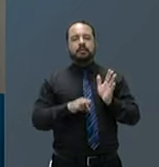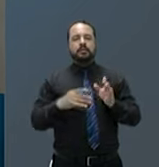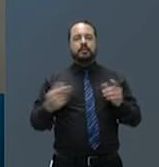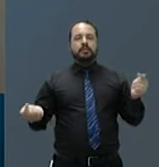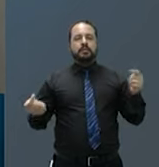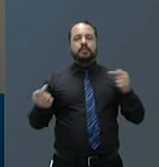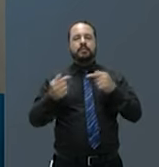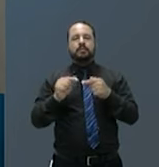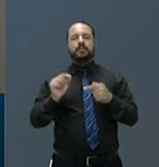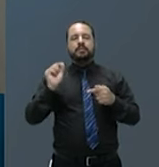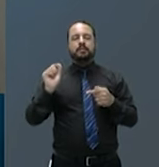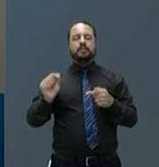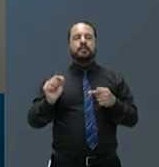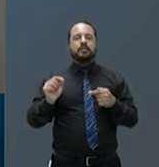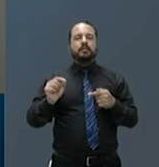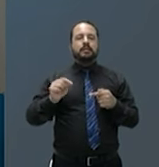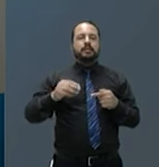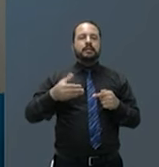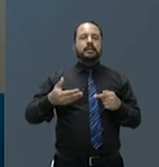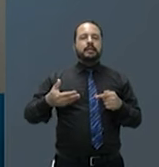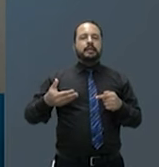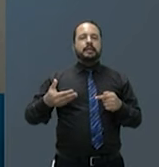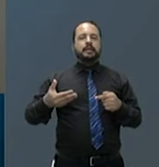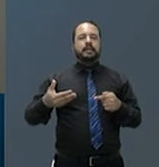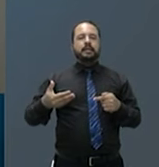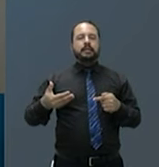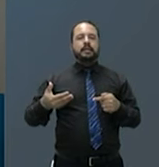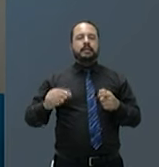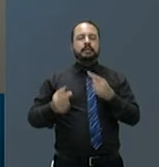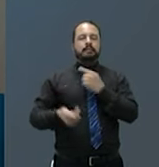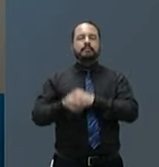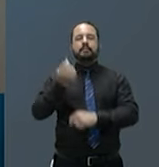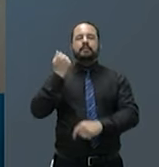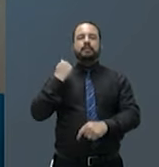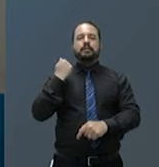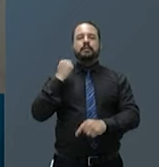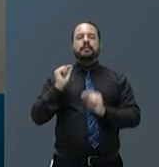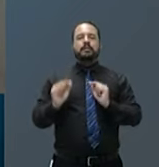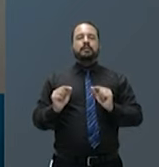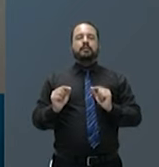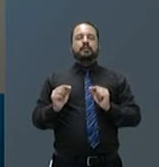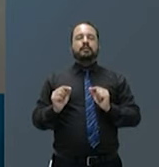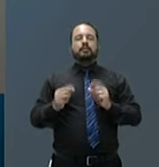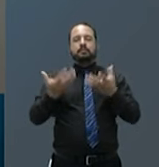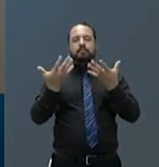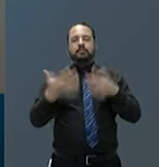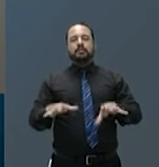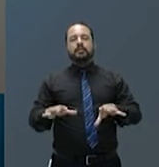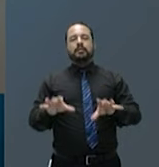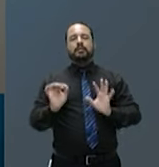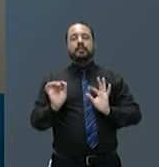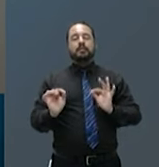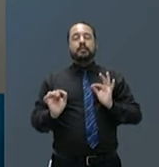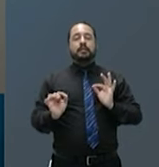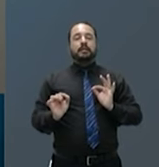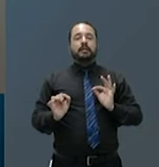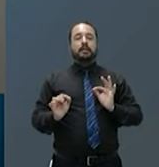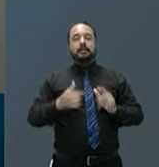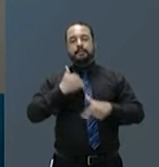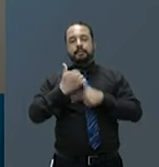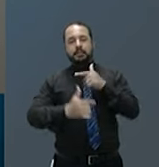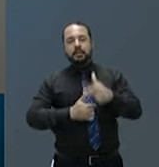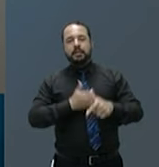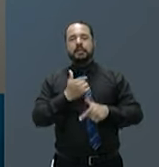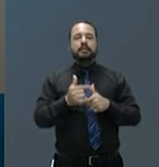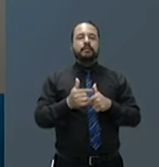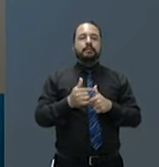expressão manifestamente inadmissível ou manifestamente procedente. E tal tarefa não é fácil, excelências, pois tratam-se de conceitos